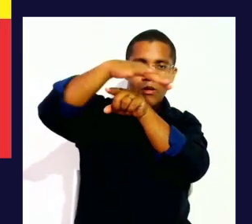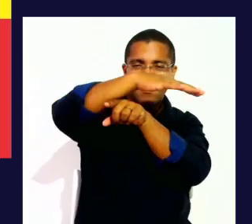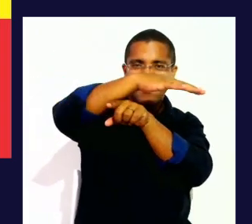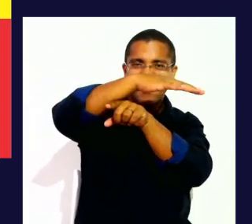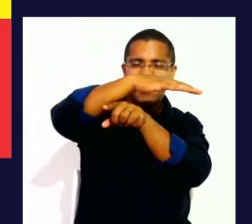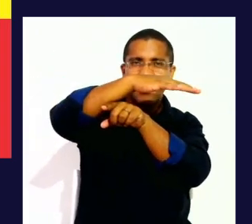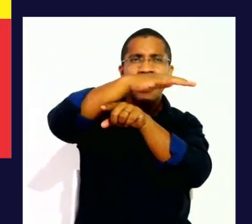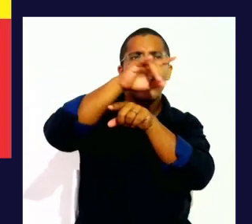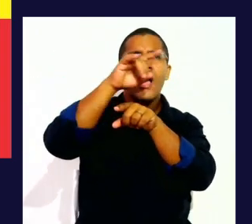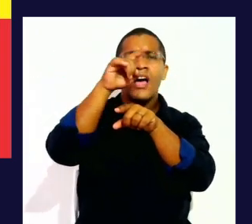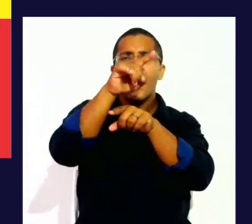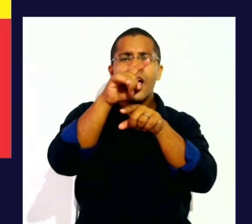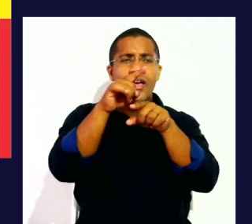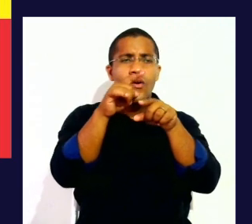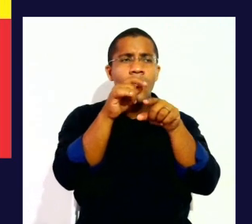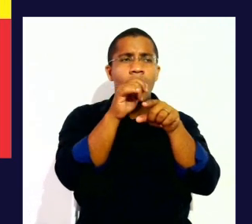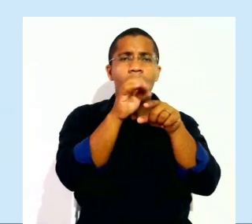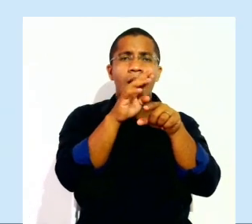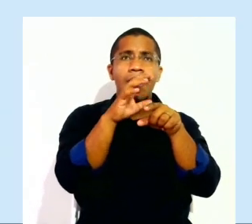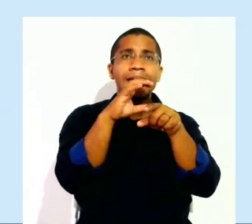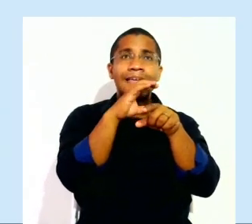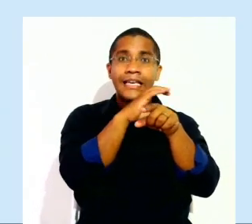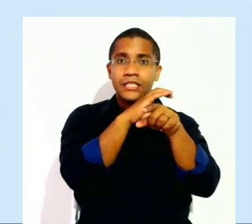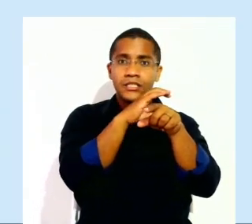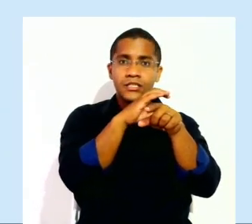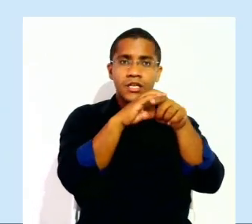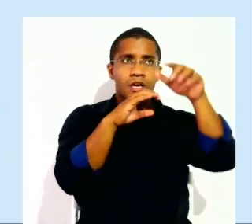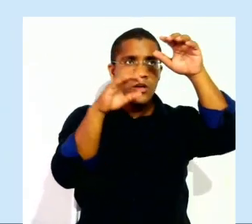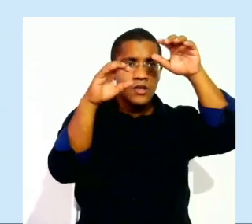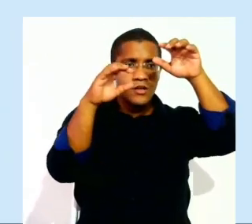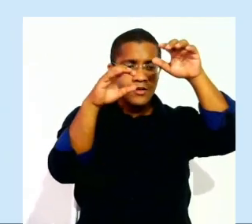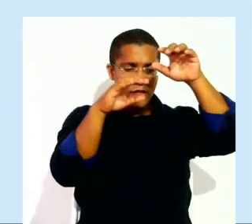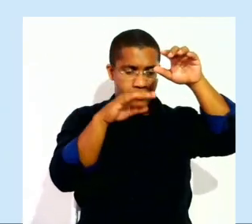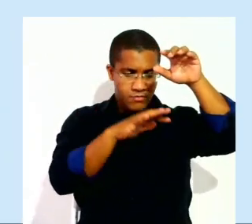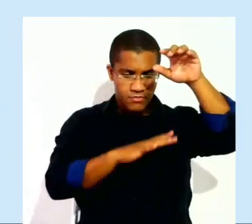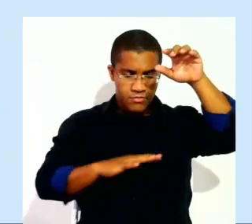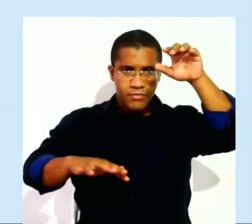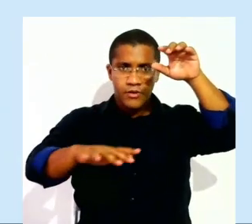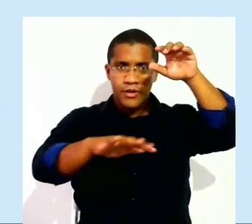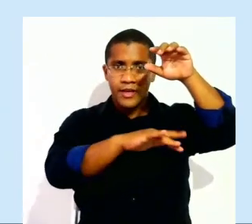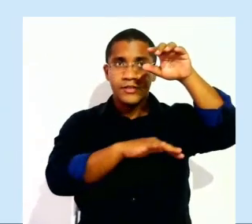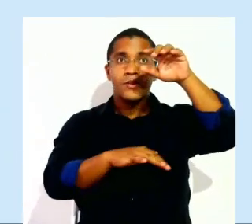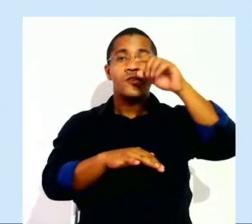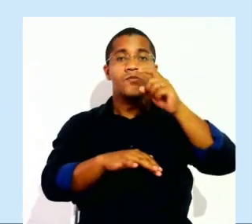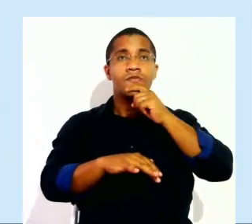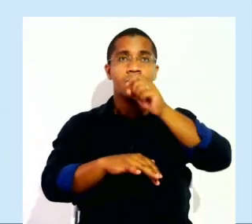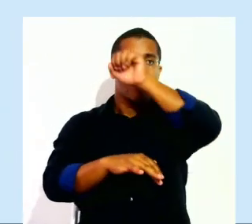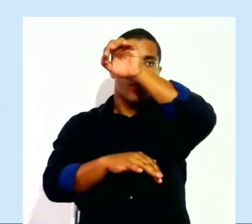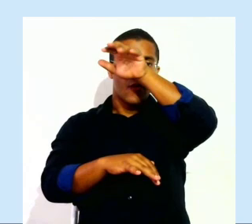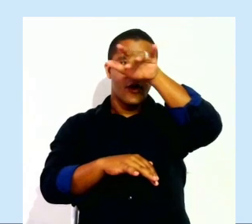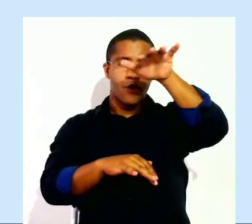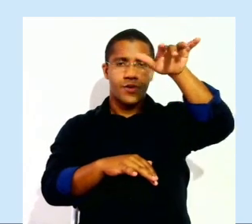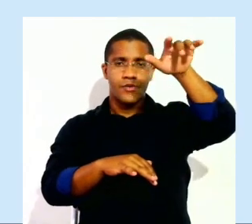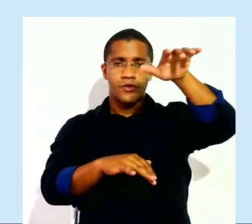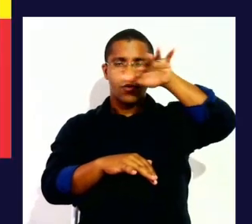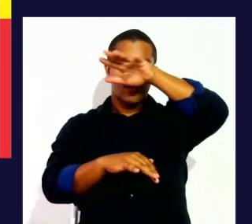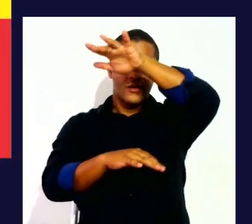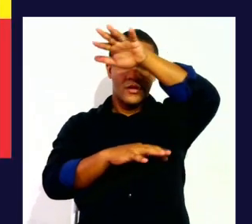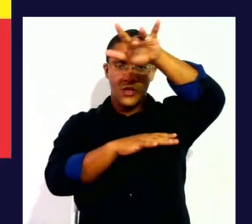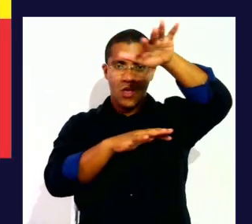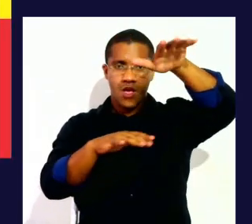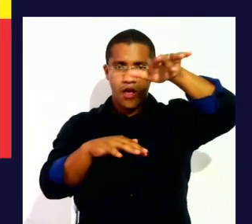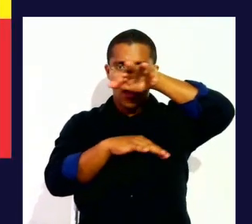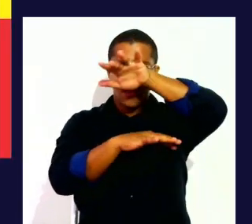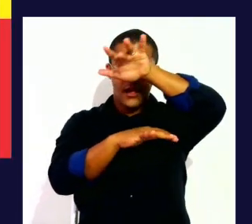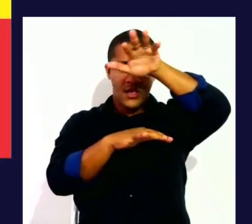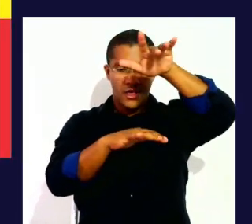ar quente ele comece a subir. Bom, observe aí na telinha esse exemplo que eu dei para vocês.